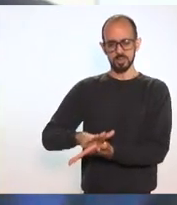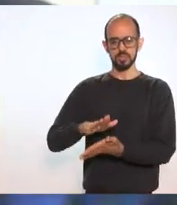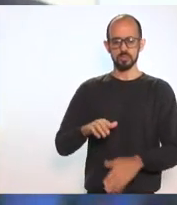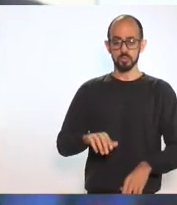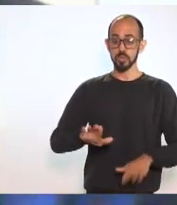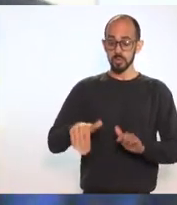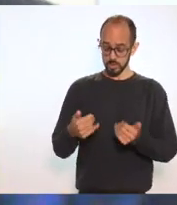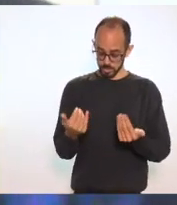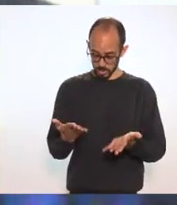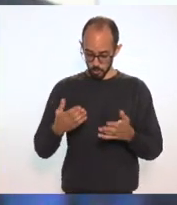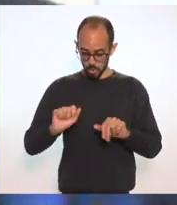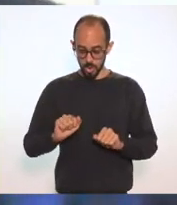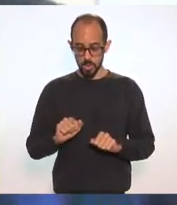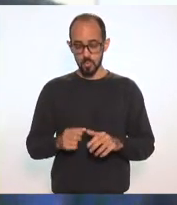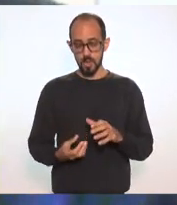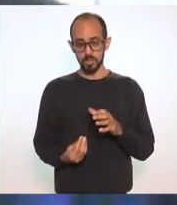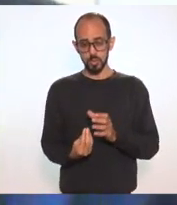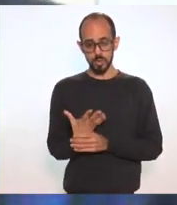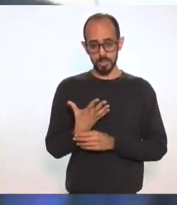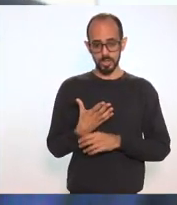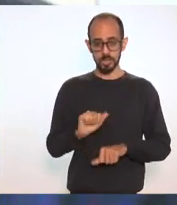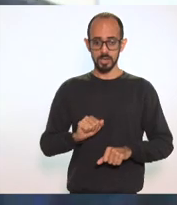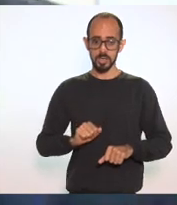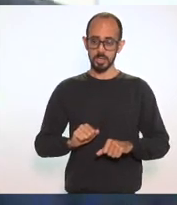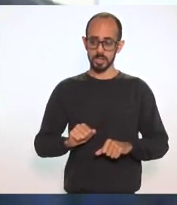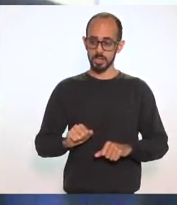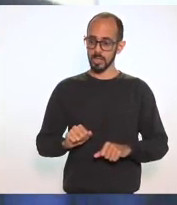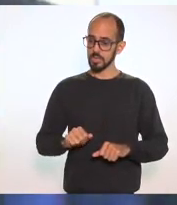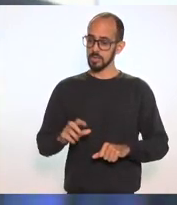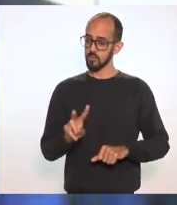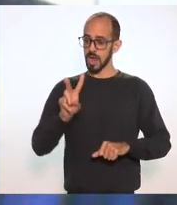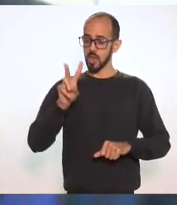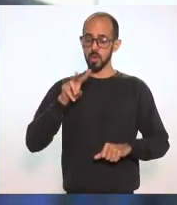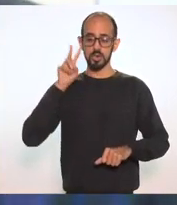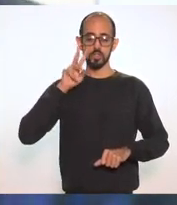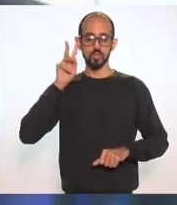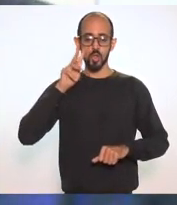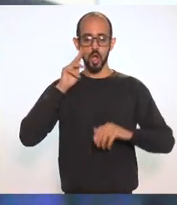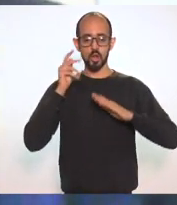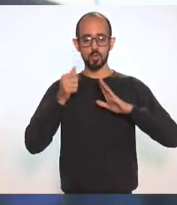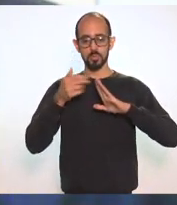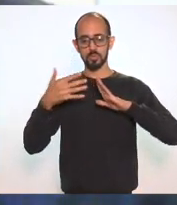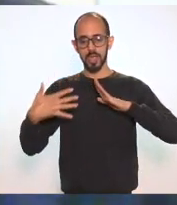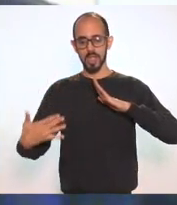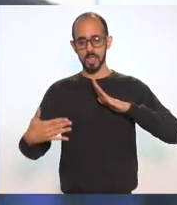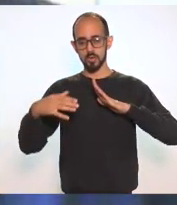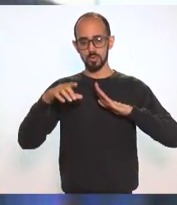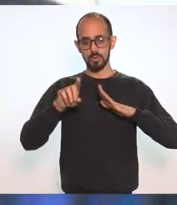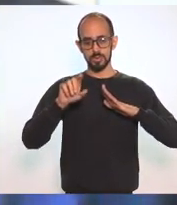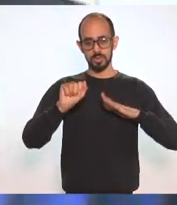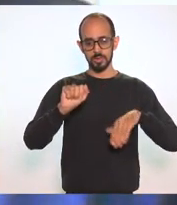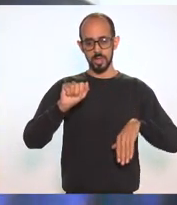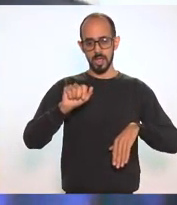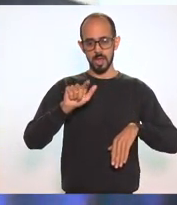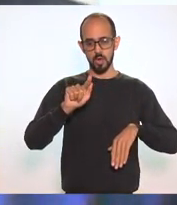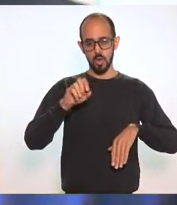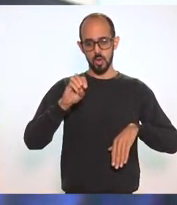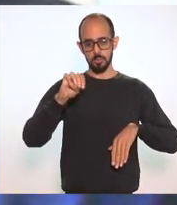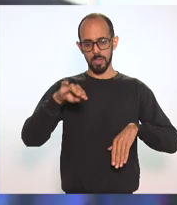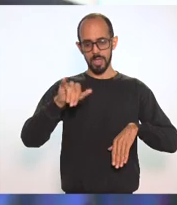tombar, né, o terreiro da Gomeia, a gente dá mais um passo para valorizar, para fortalecer